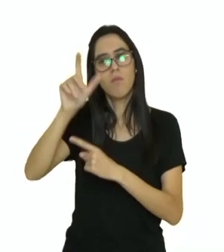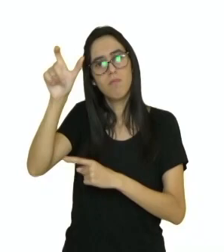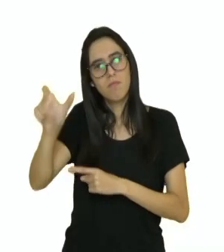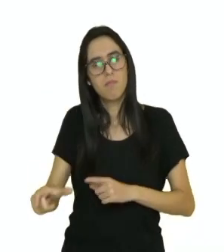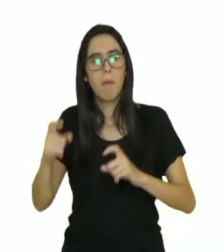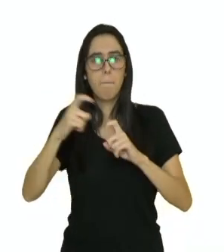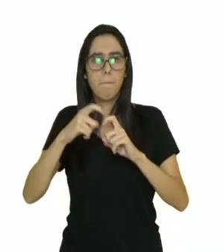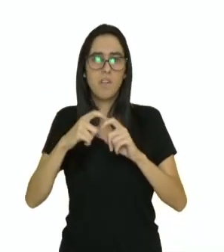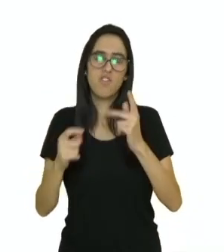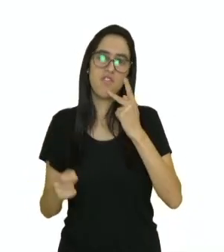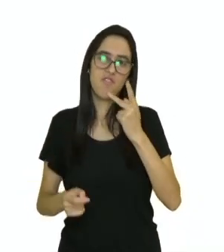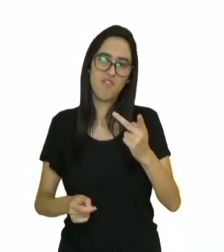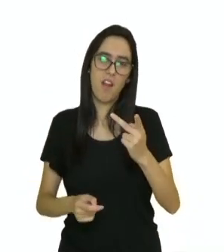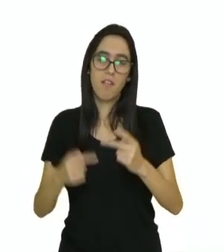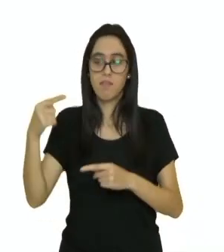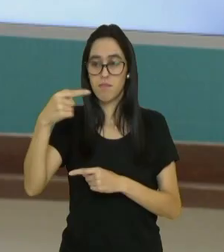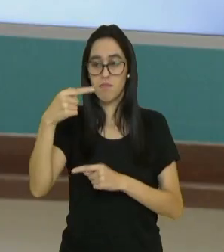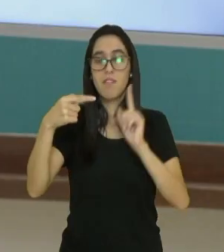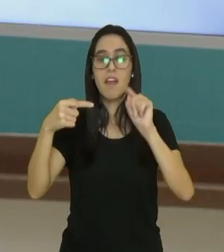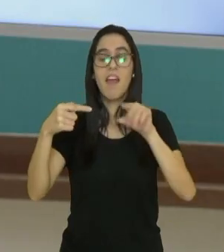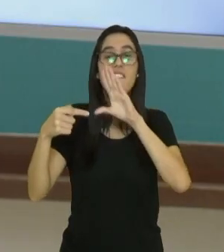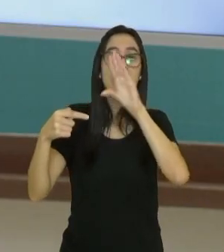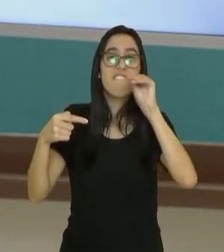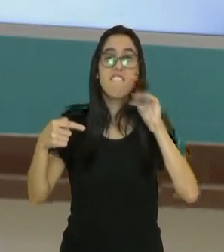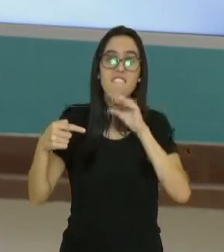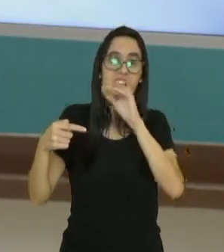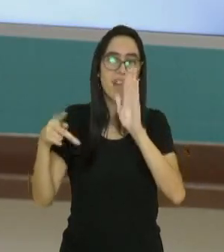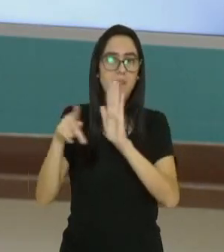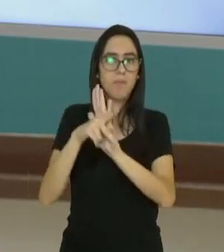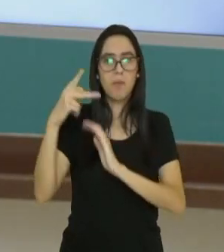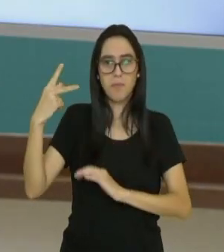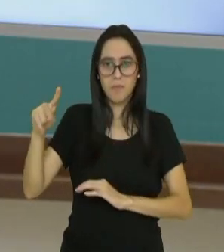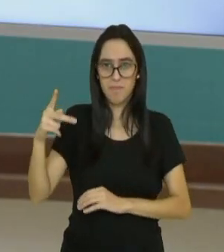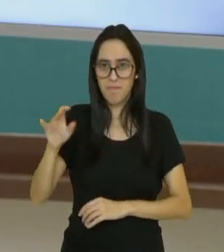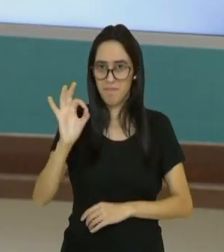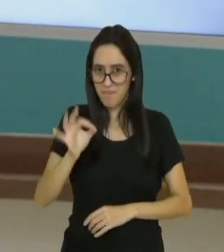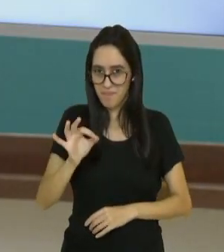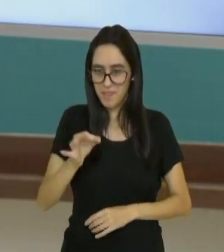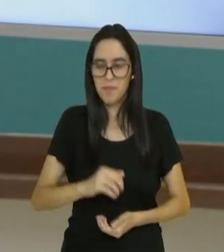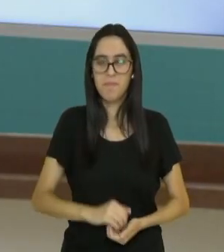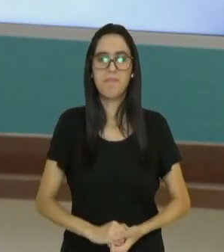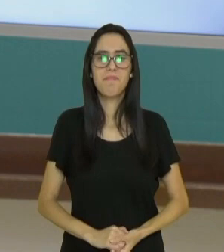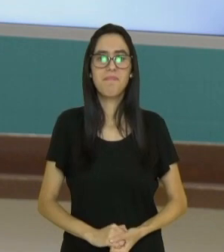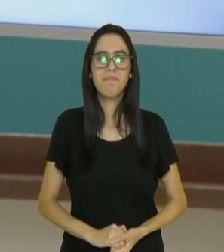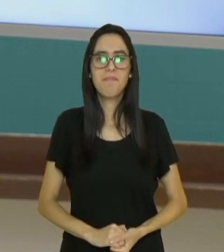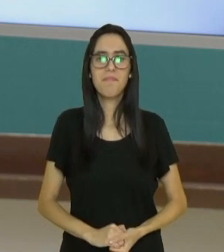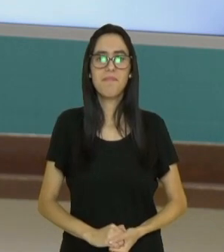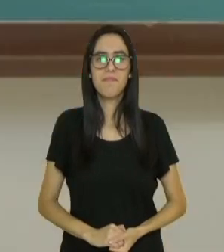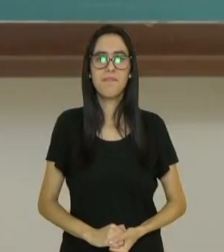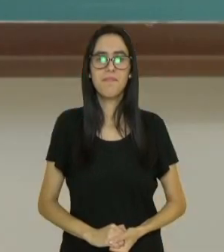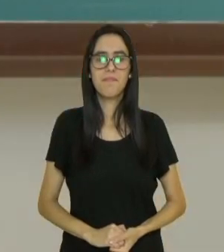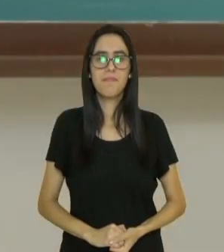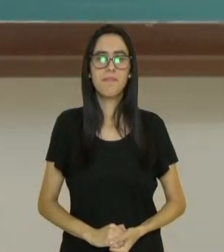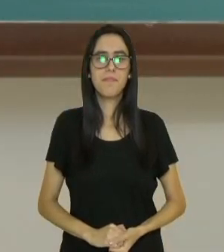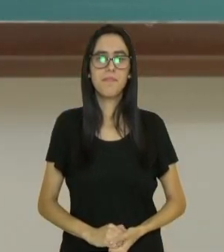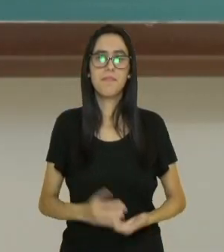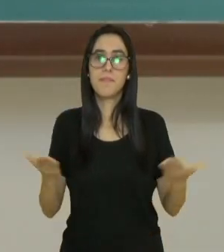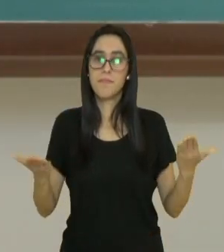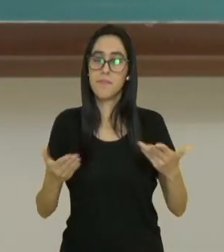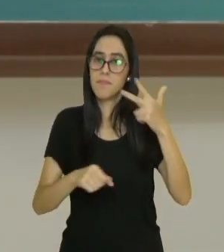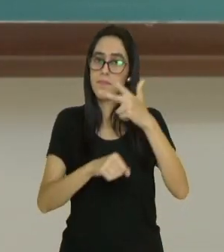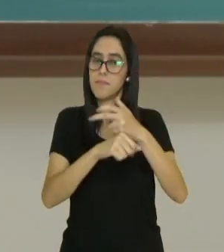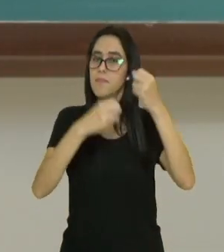travessão, ele serviu para marcar a fala, reforçando a ideia, então, do uso do discurso direto, certo? Perfeito?